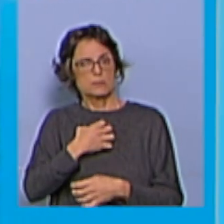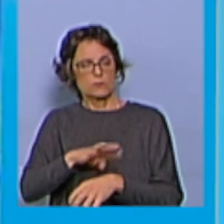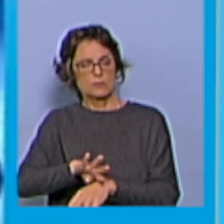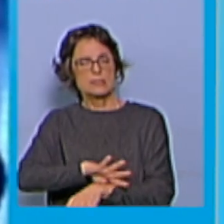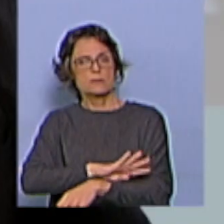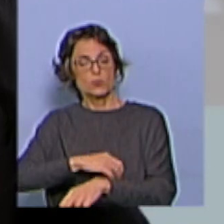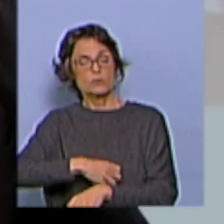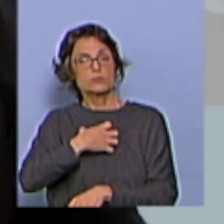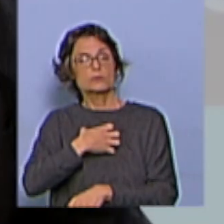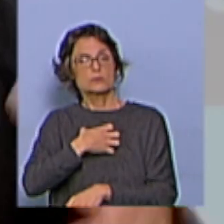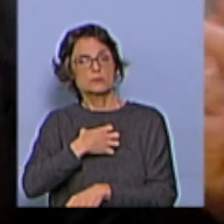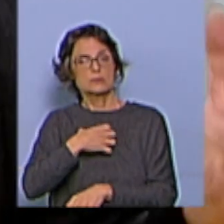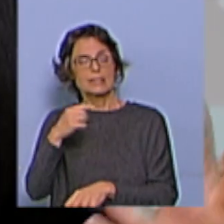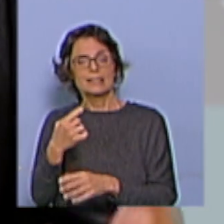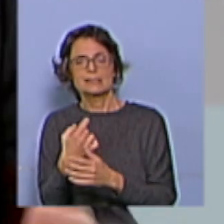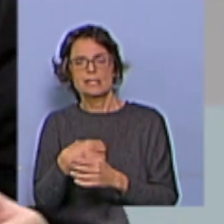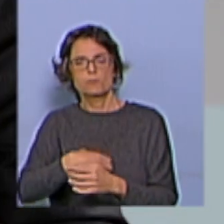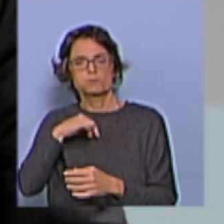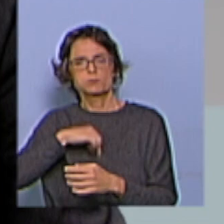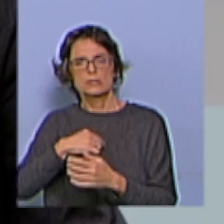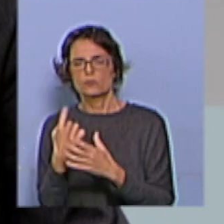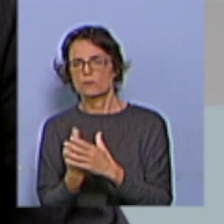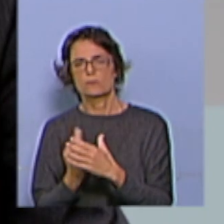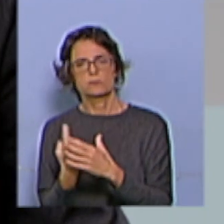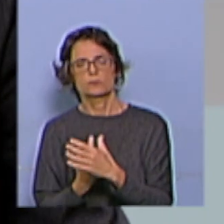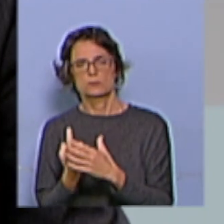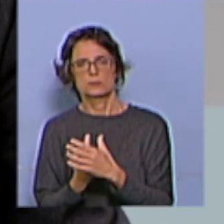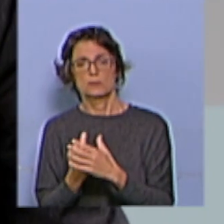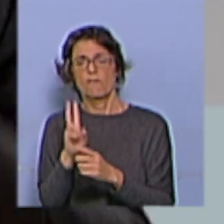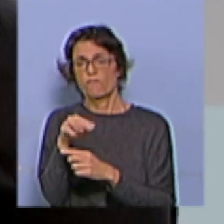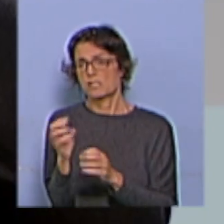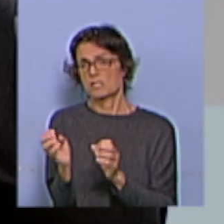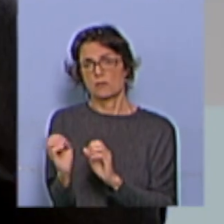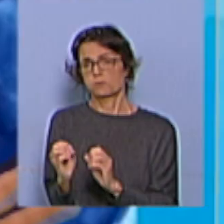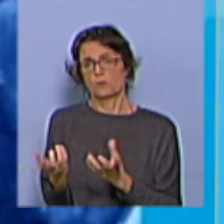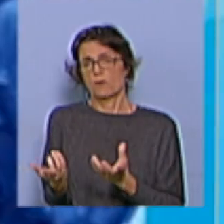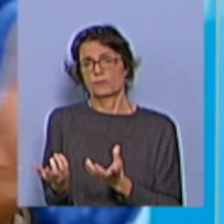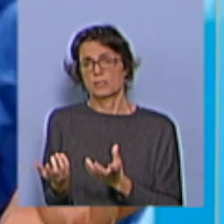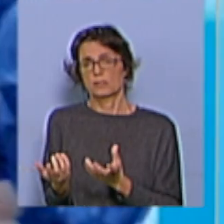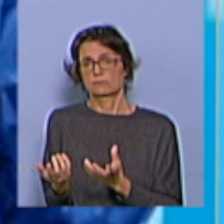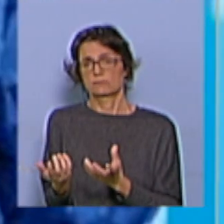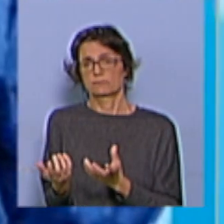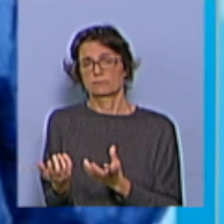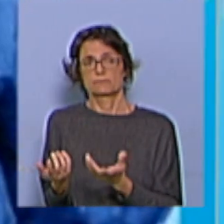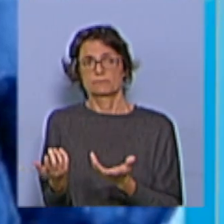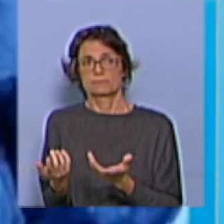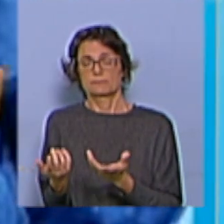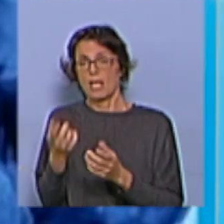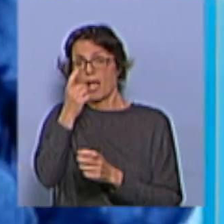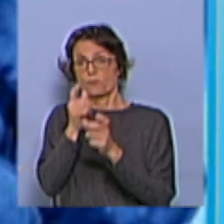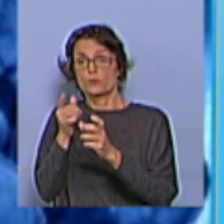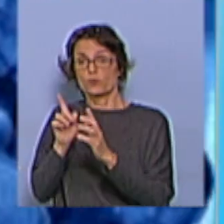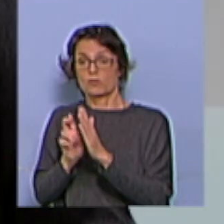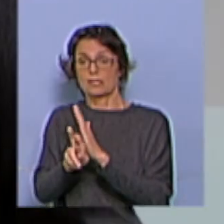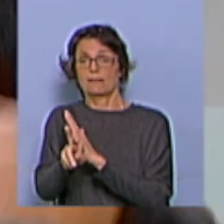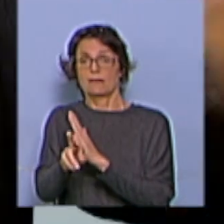não tinham visitas, não tinham ninguém. E o que vem parecem uns astronautas, não é? Com todos os EPIs. Todos,